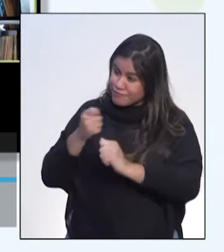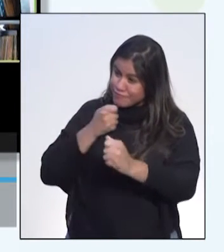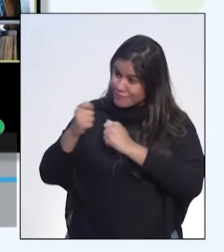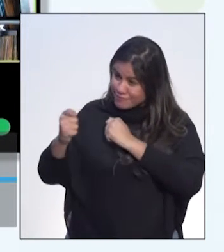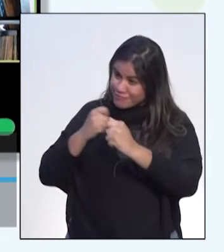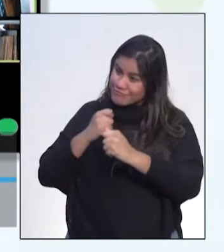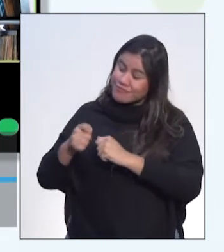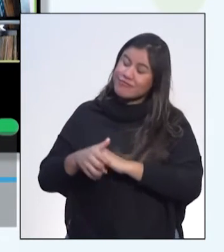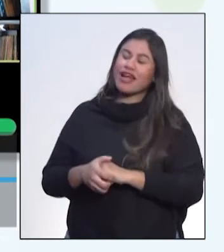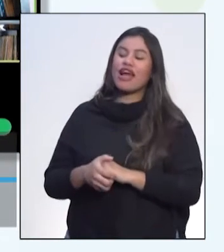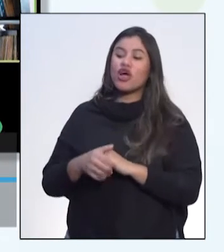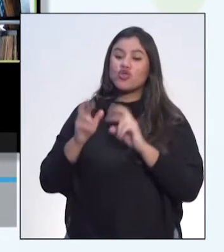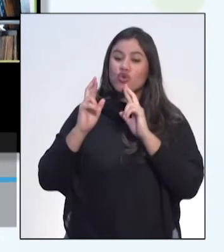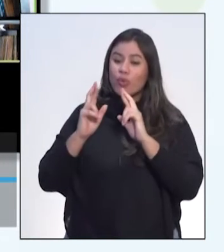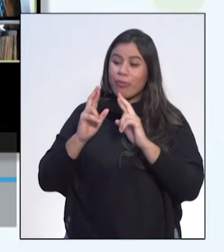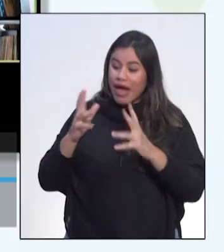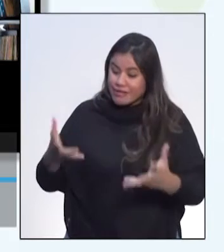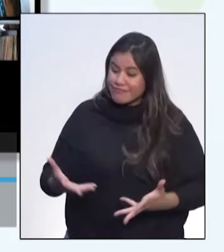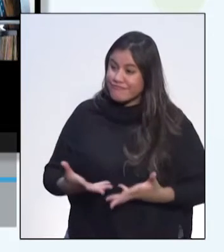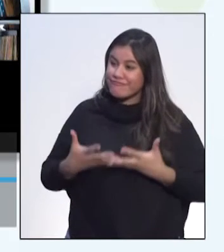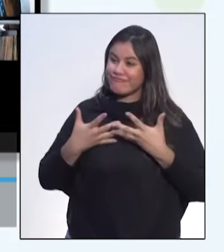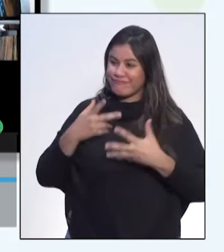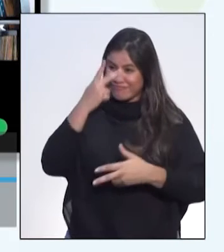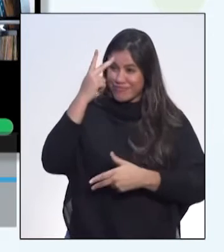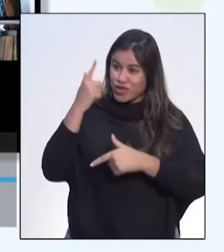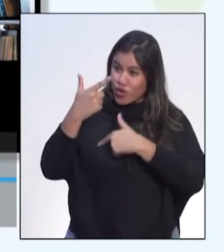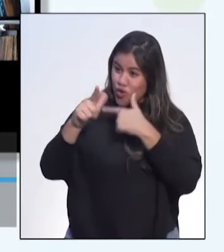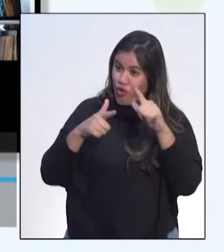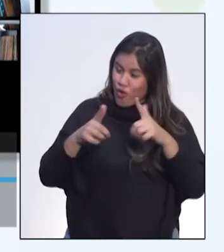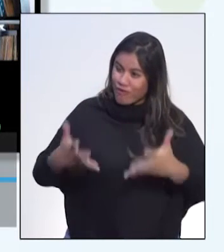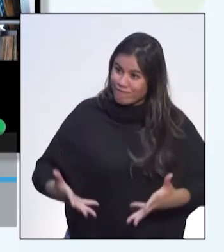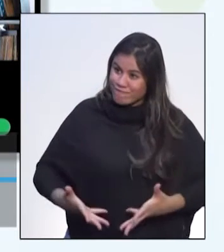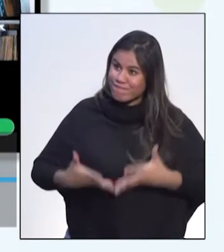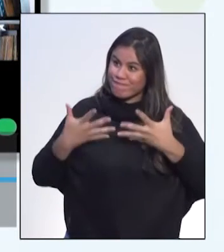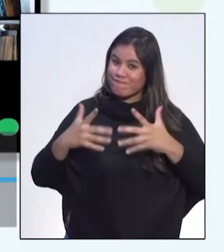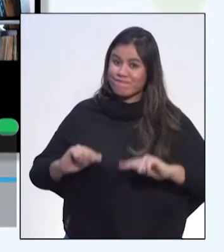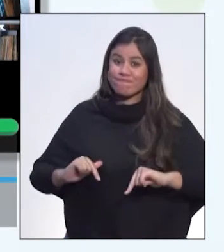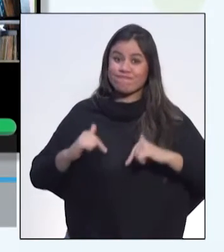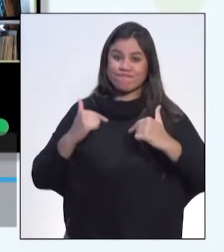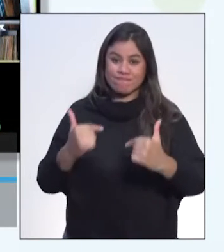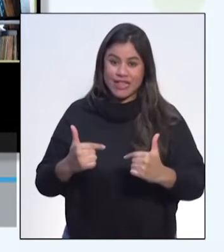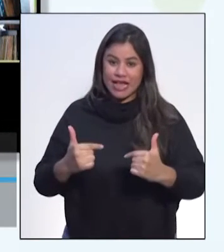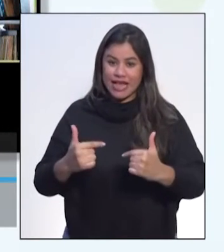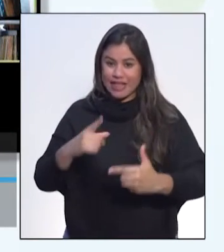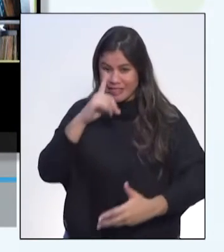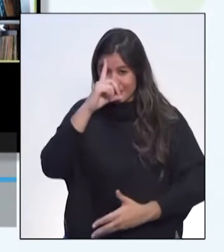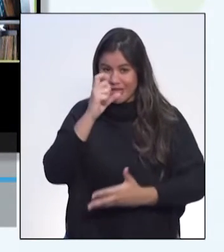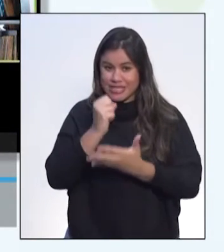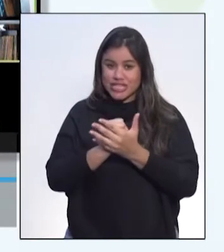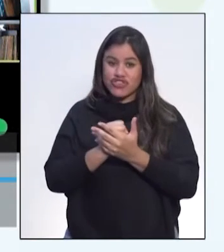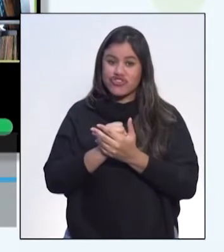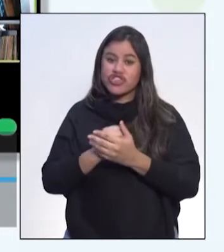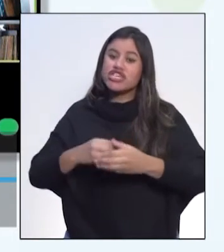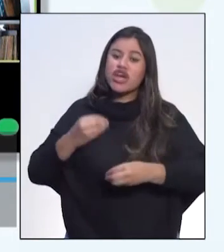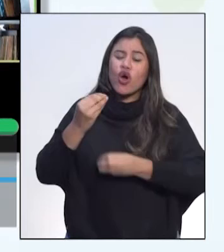viu? Eu espero que ela inspire outros estudantes a se engajarem nas tomadas de